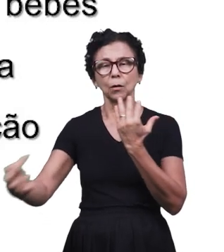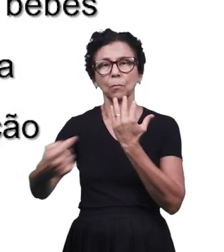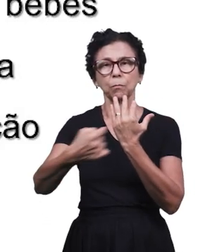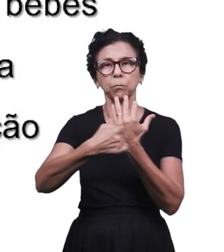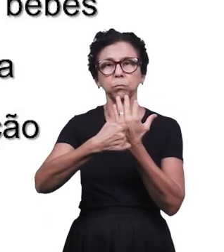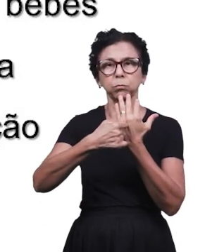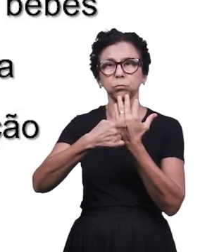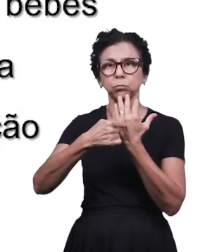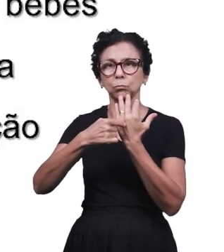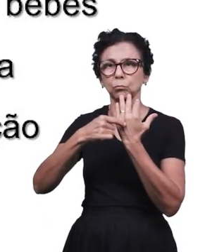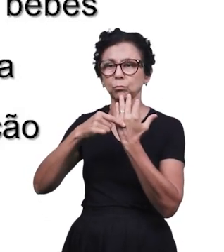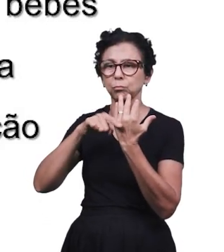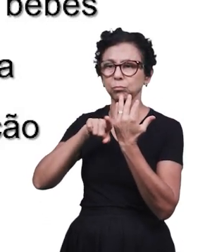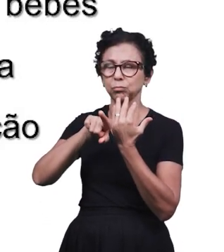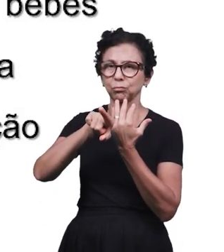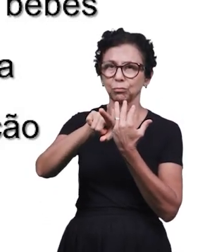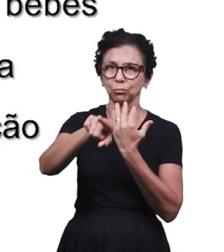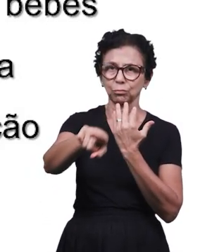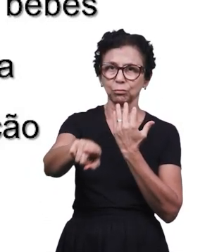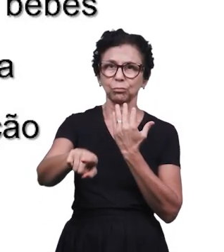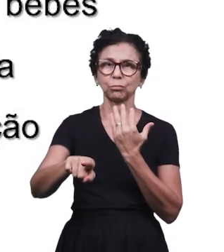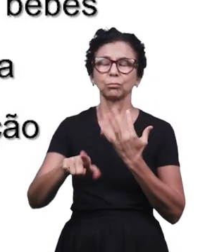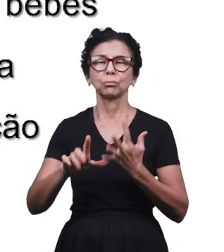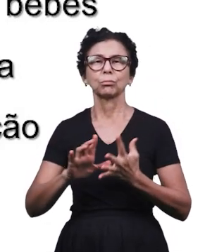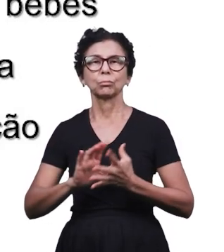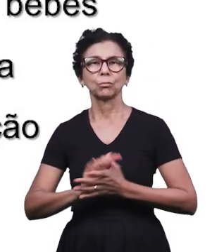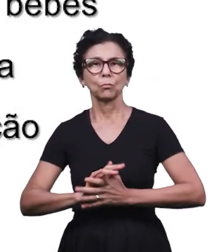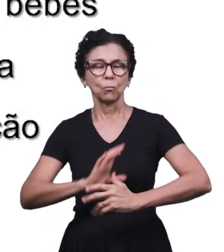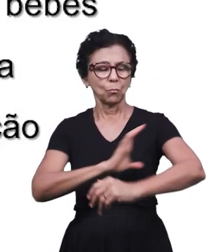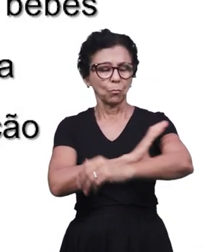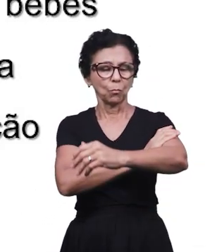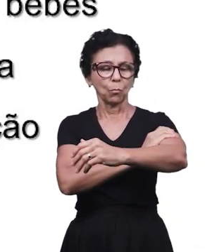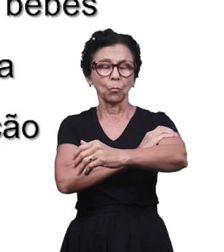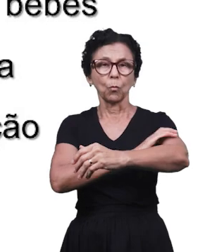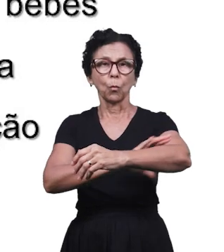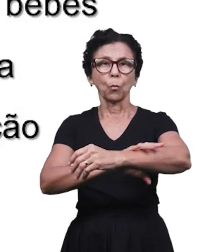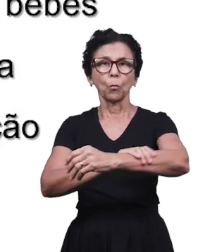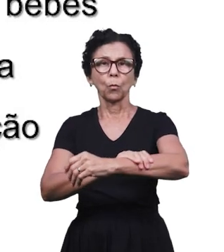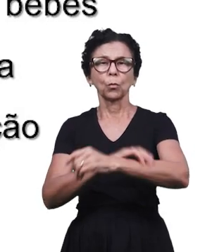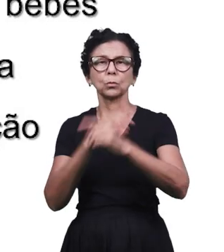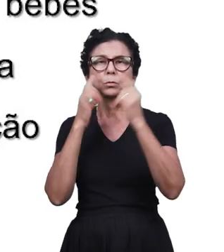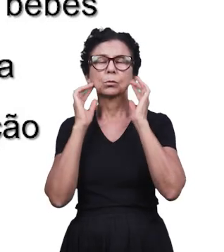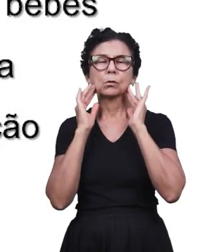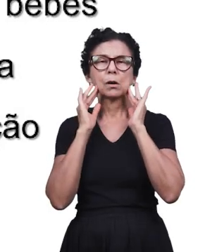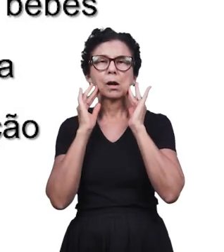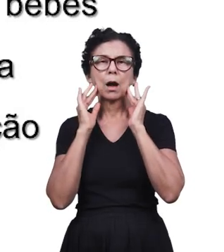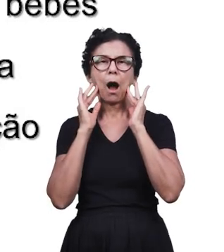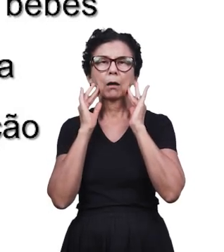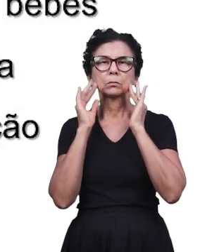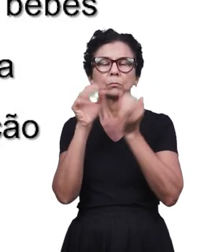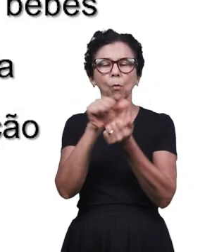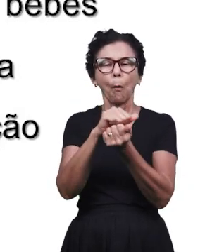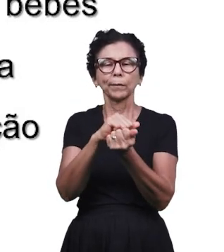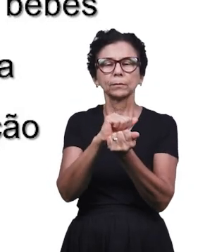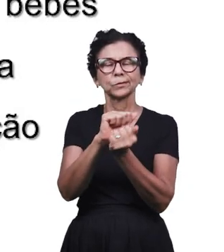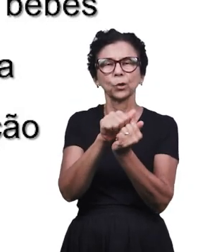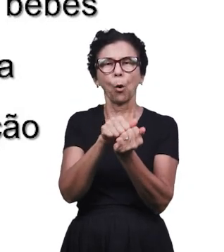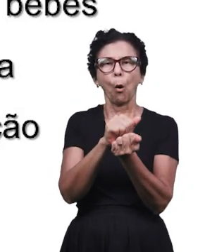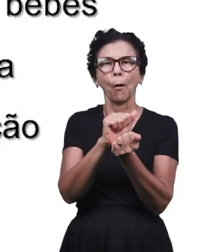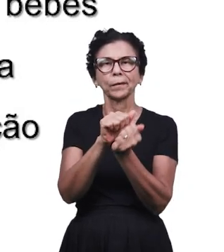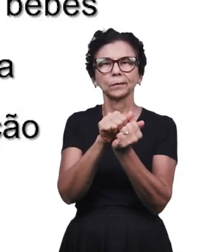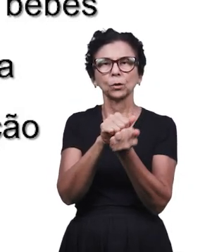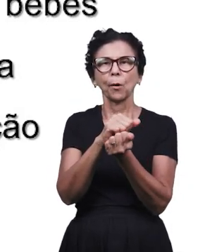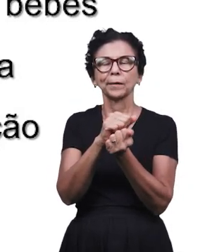nutrição, a deglutição, o fortalecimento dos músculos da mastigação e da fala, e no futuro uma